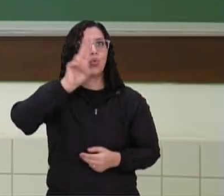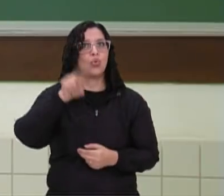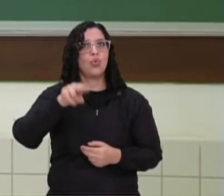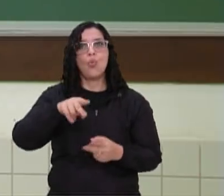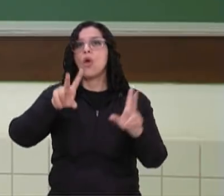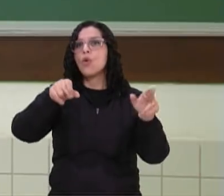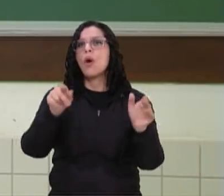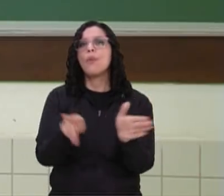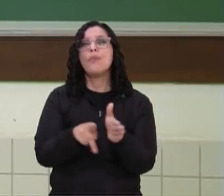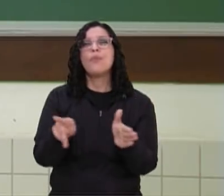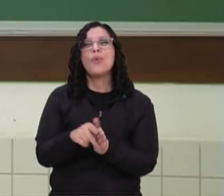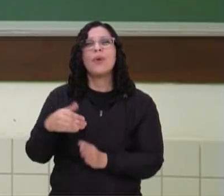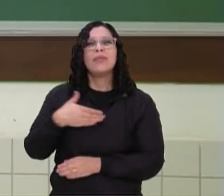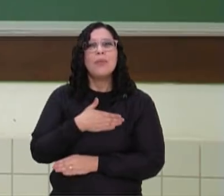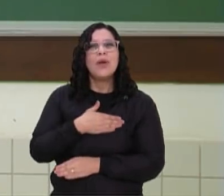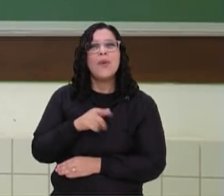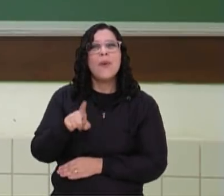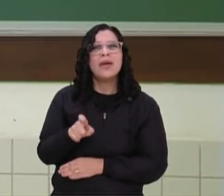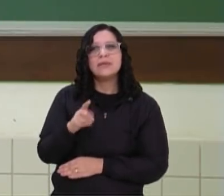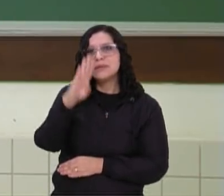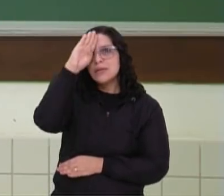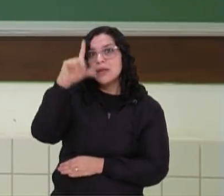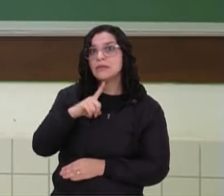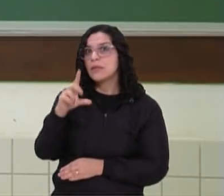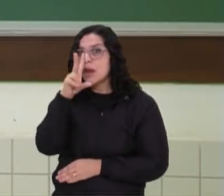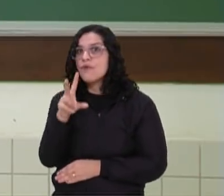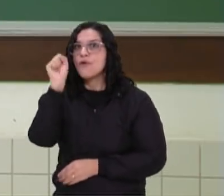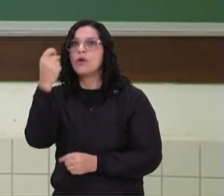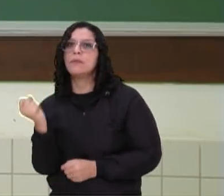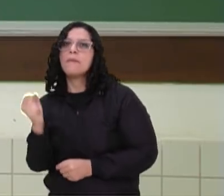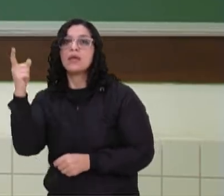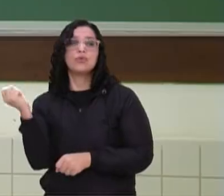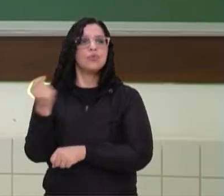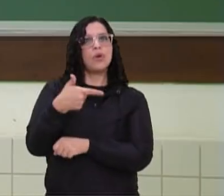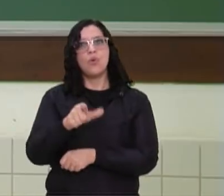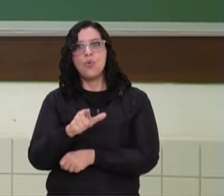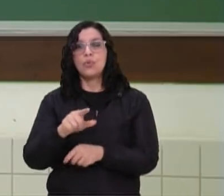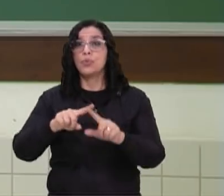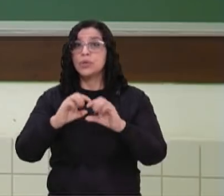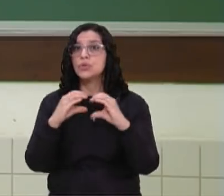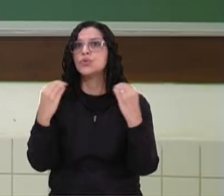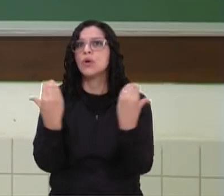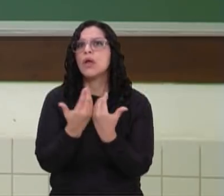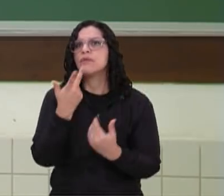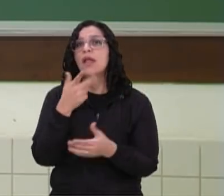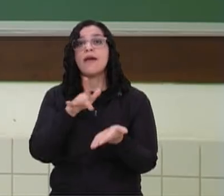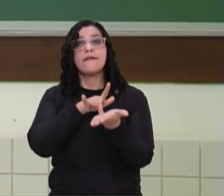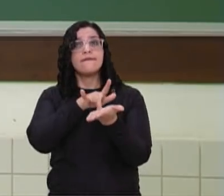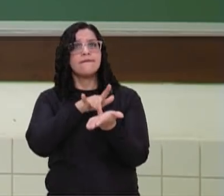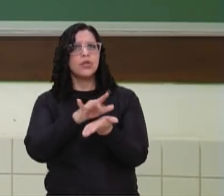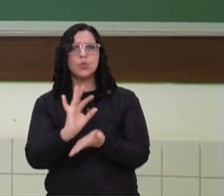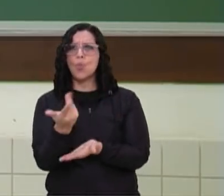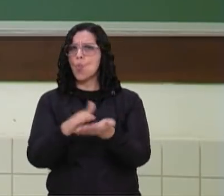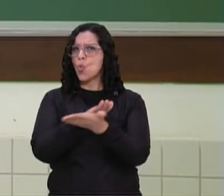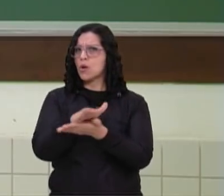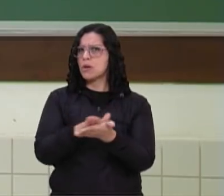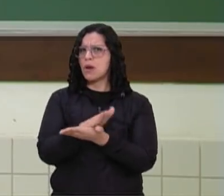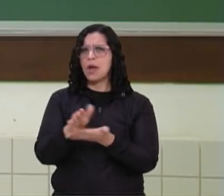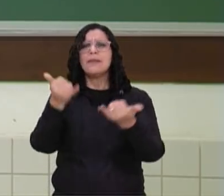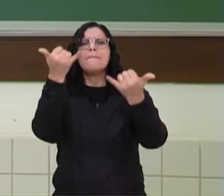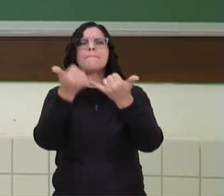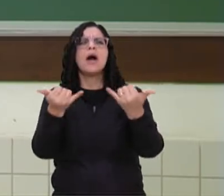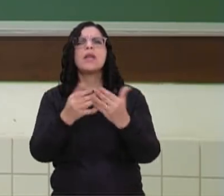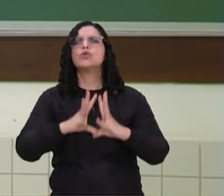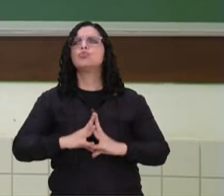francês de Napoleão Bonaparte. No fundo, o que, que o Congresso de Viena dizia? Finge que não aconteceu a Revolução